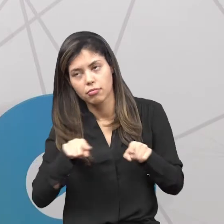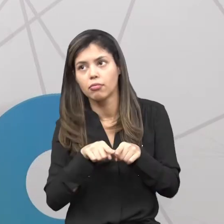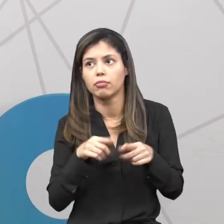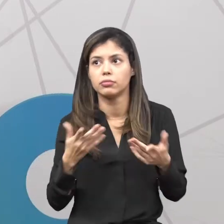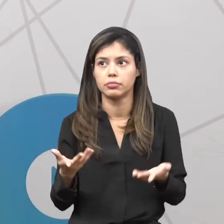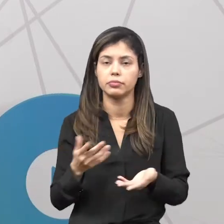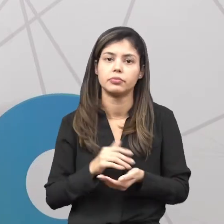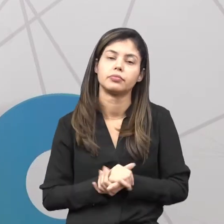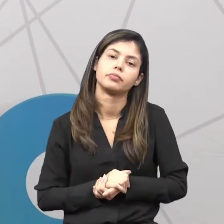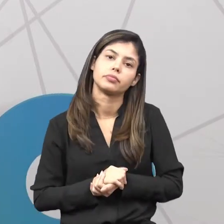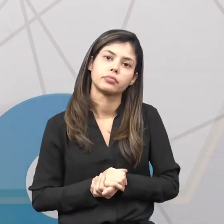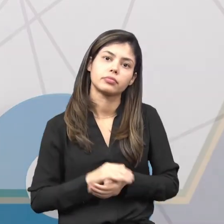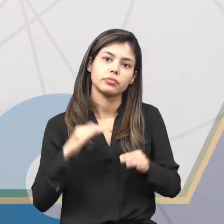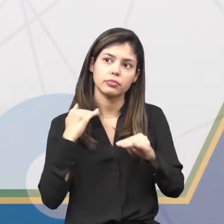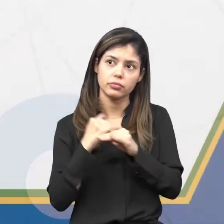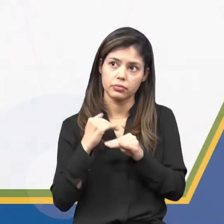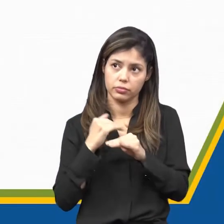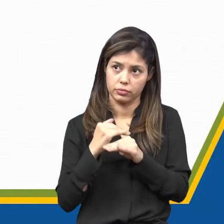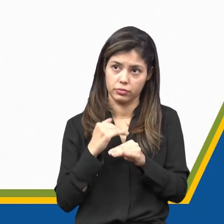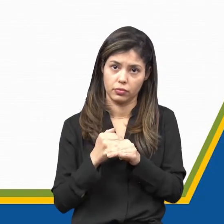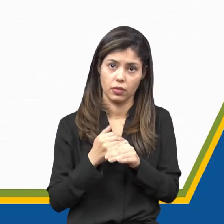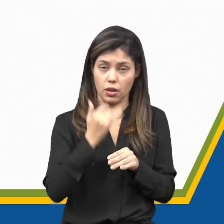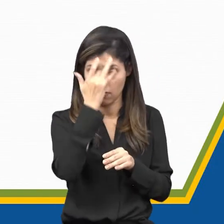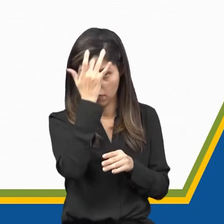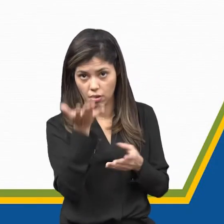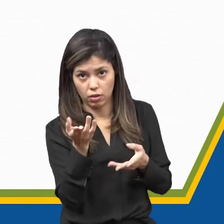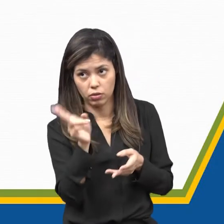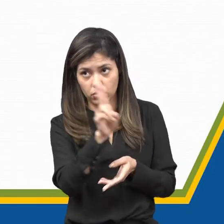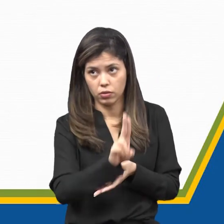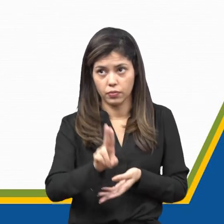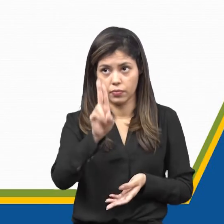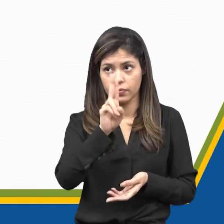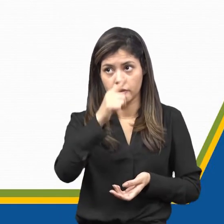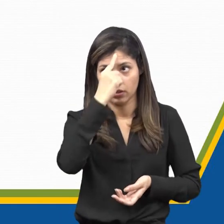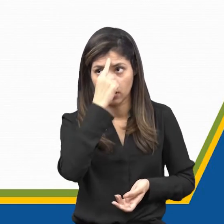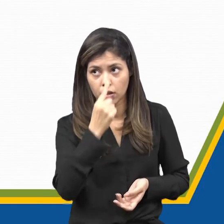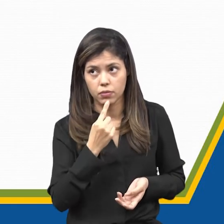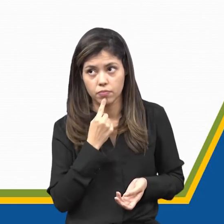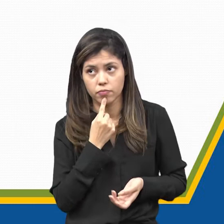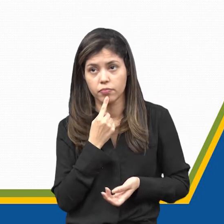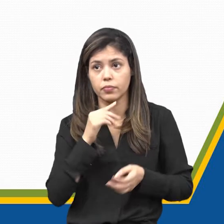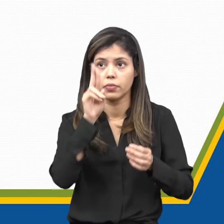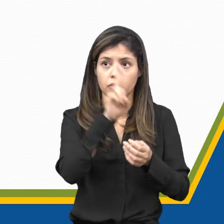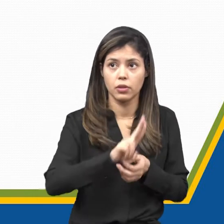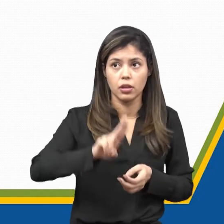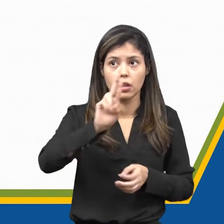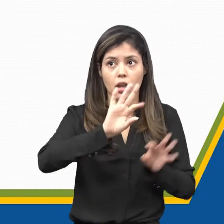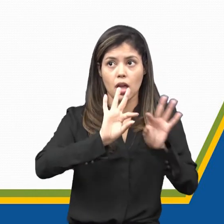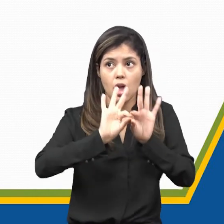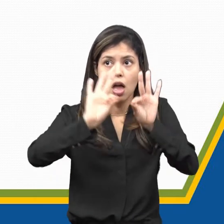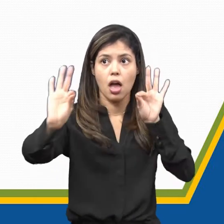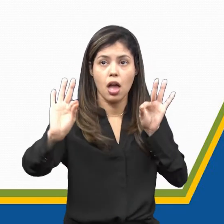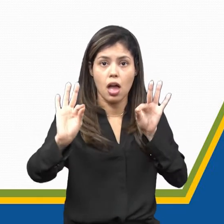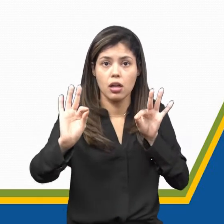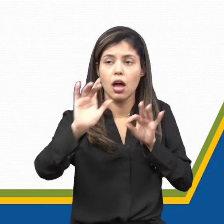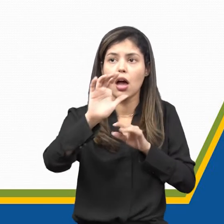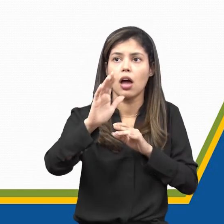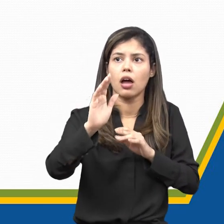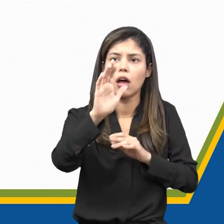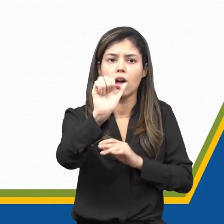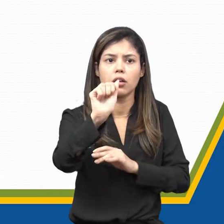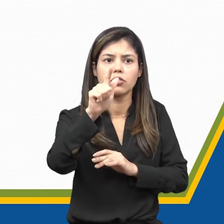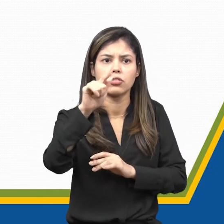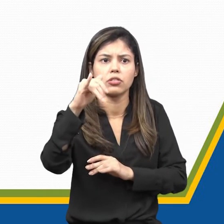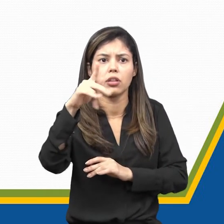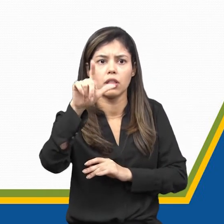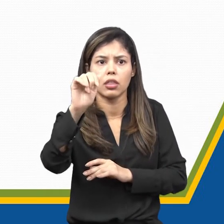Também de fácil execução. A imagem já diz tudo, né? Teste usado para medir a agilidade. Parte-se da posição de